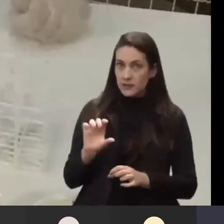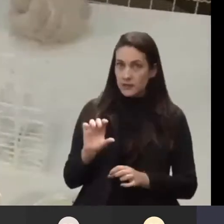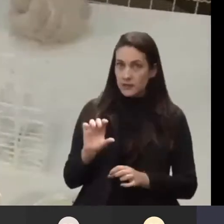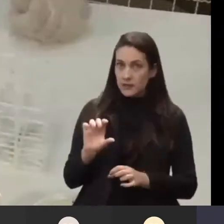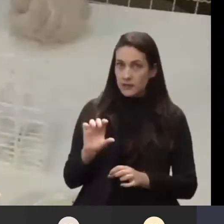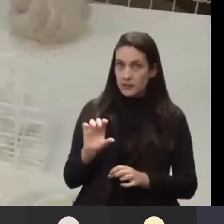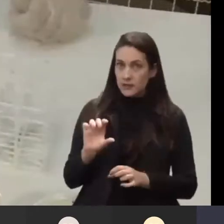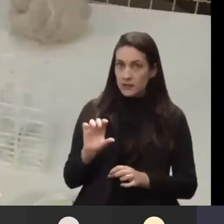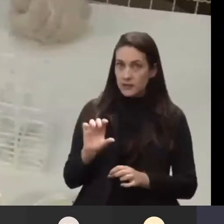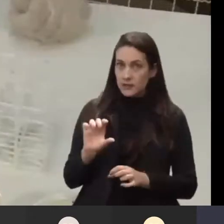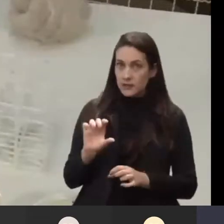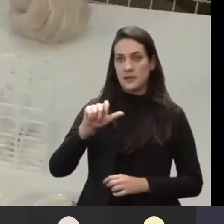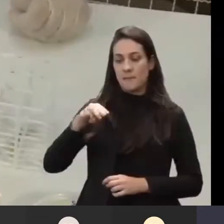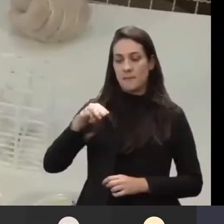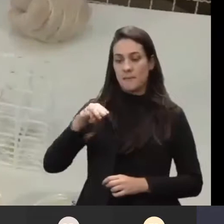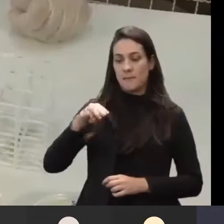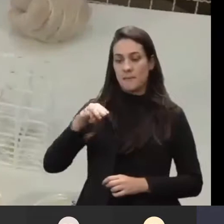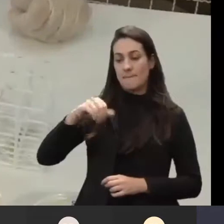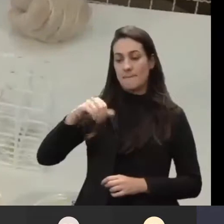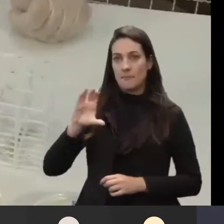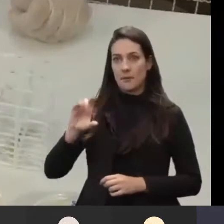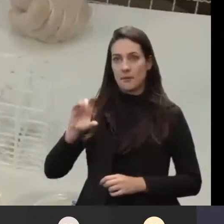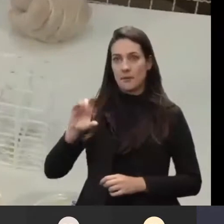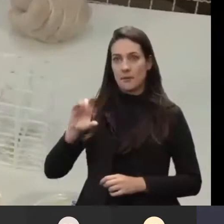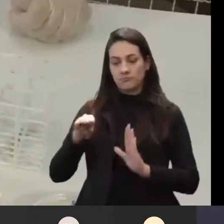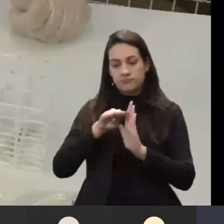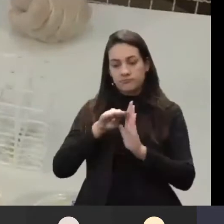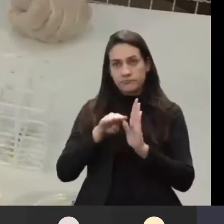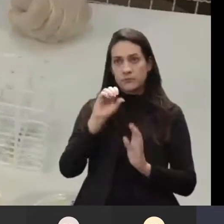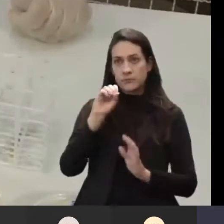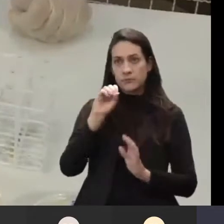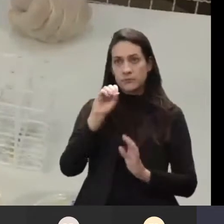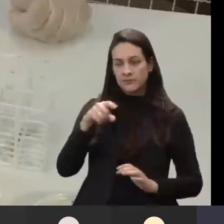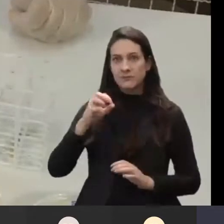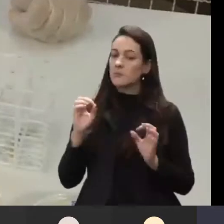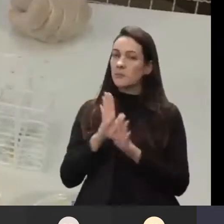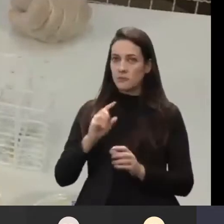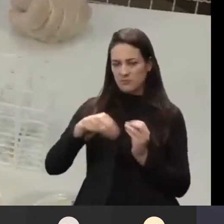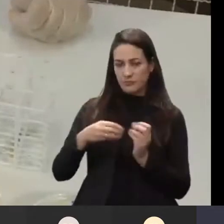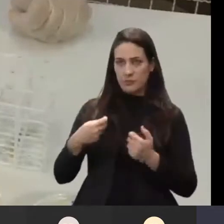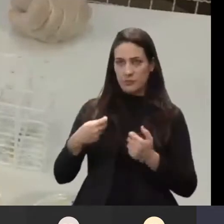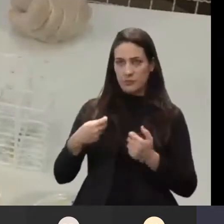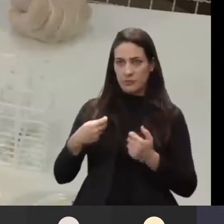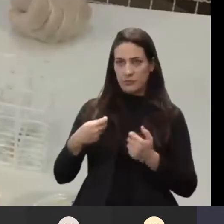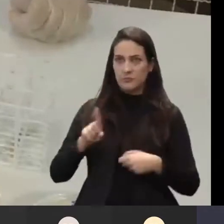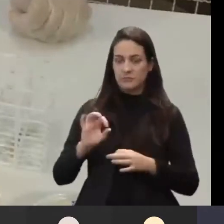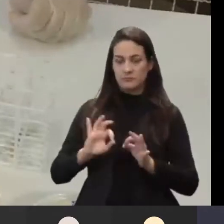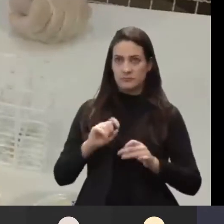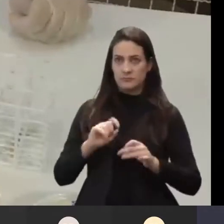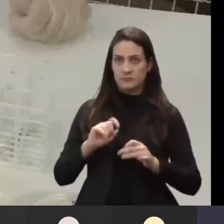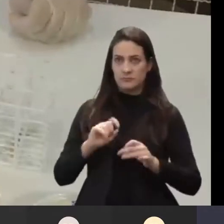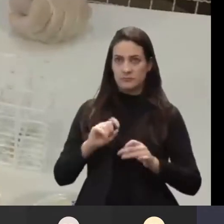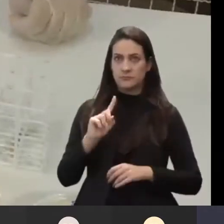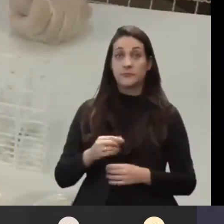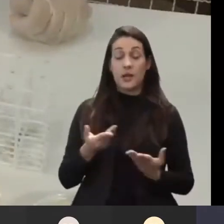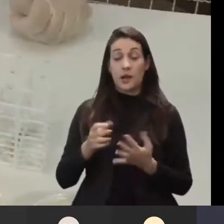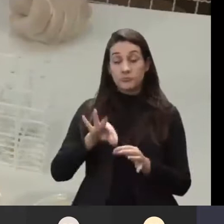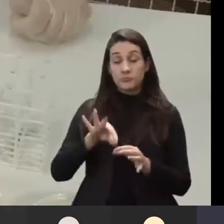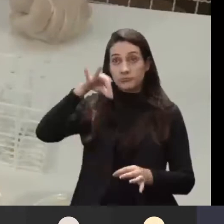de grau 0,5 de McFarland. Ela já está pronta, tá? Você não precisa preparar. E aí você vai flambar a